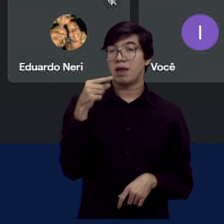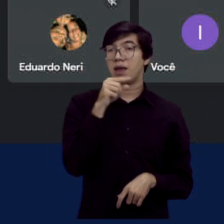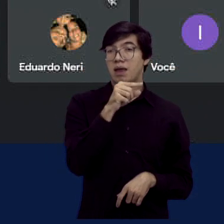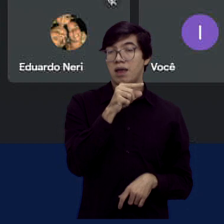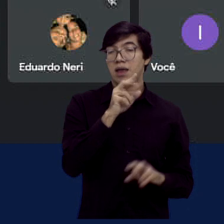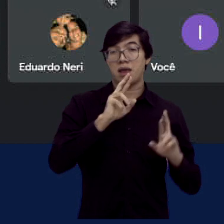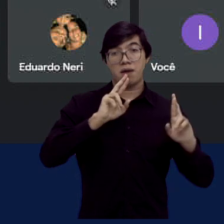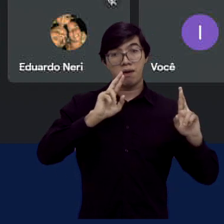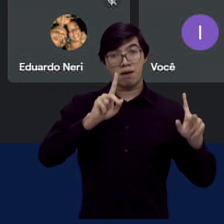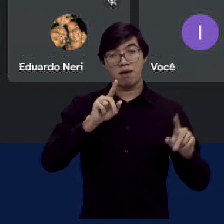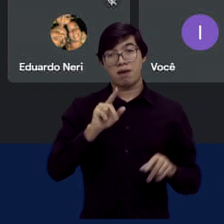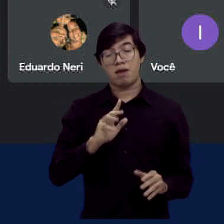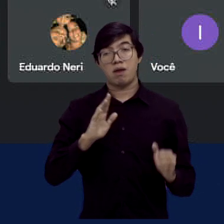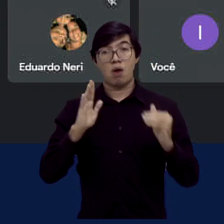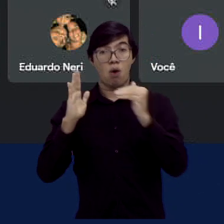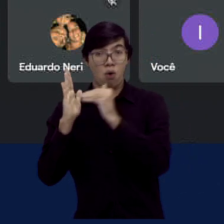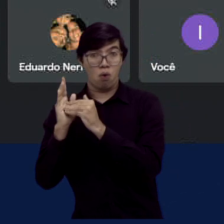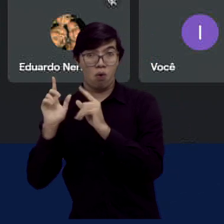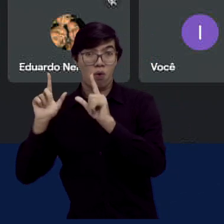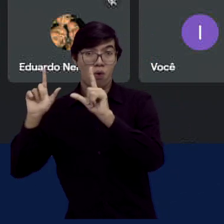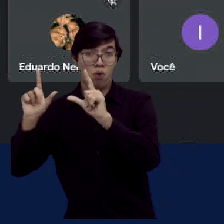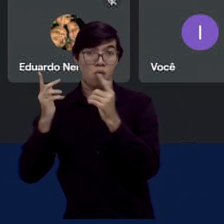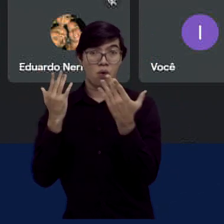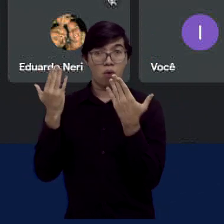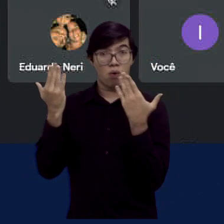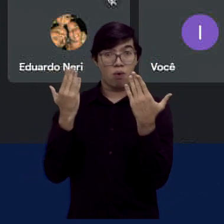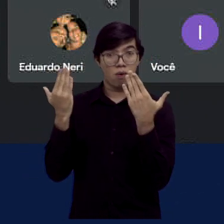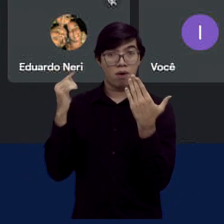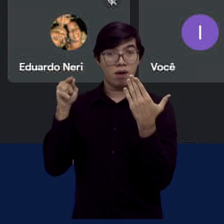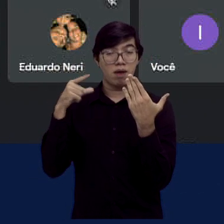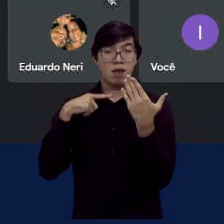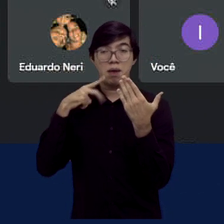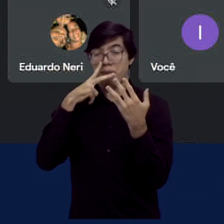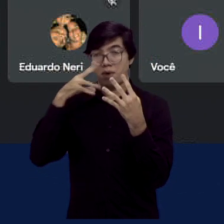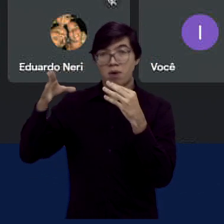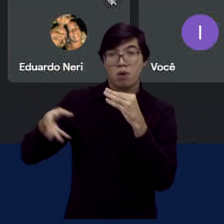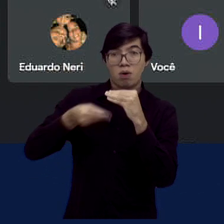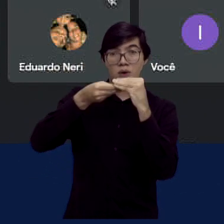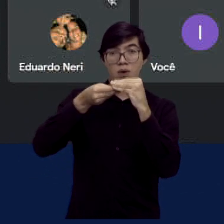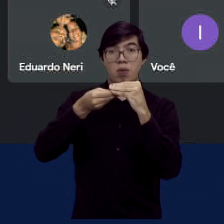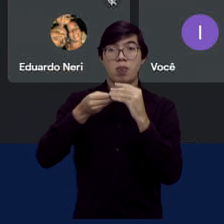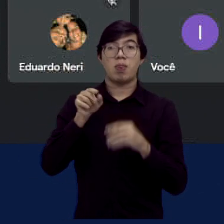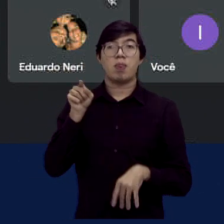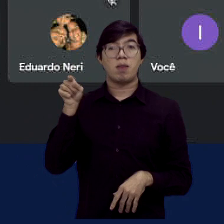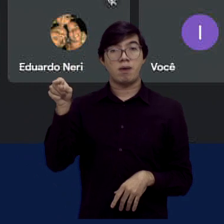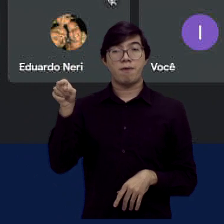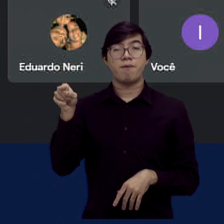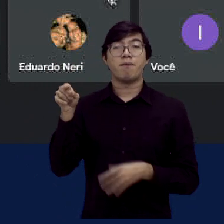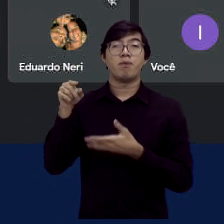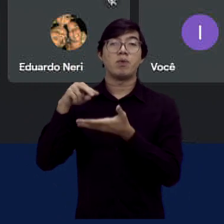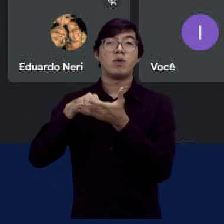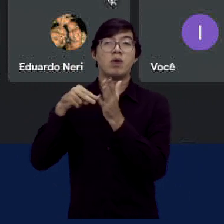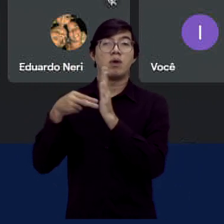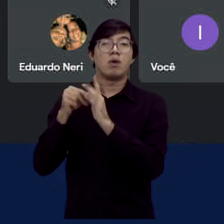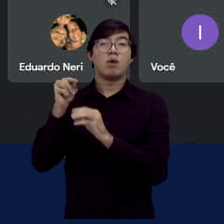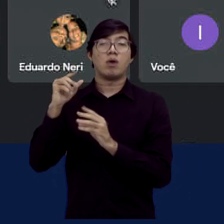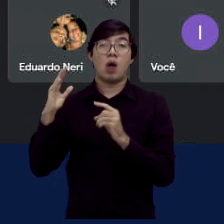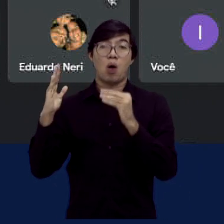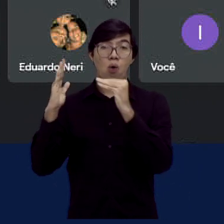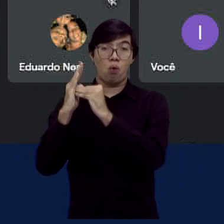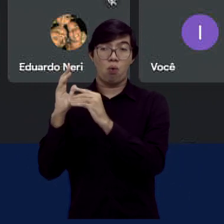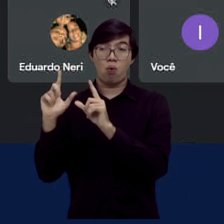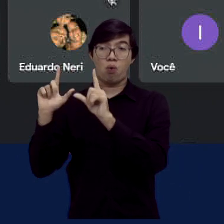que completa um quadro, o último quadro também. O último quadro ele só tem significado porque houve esses 3